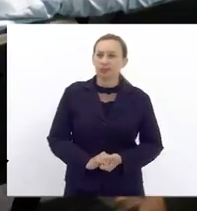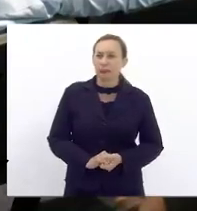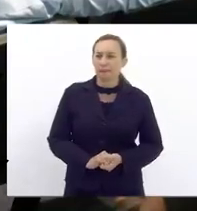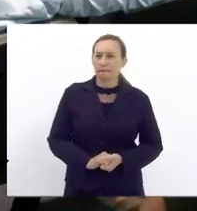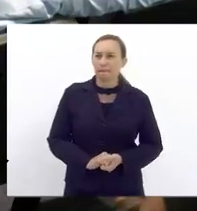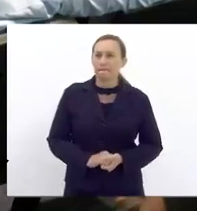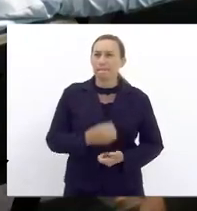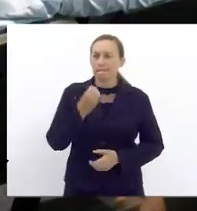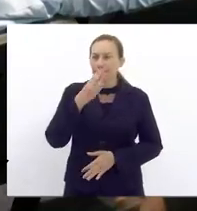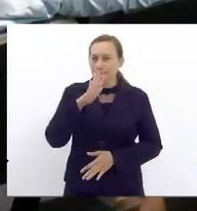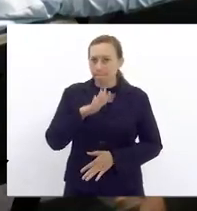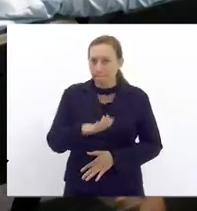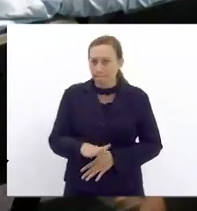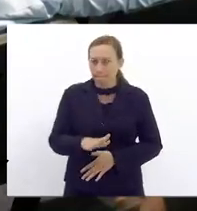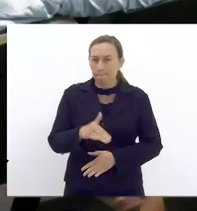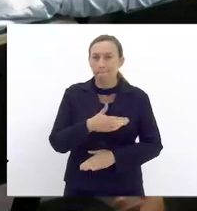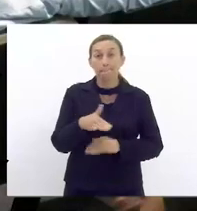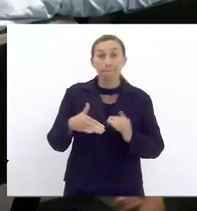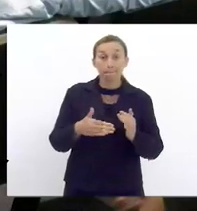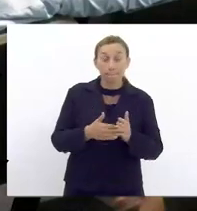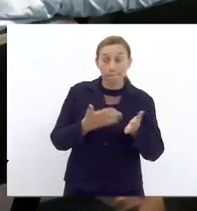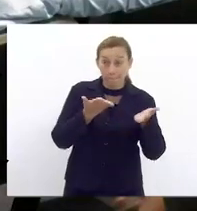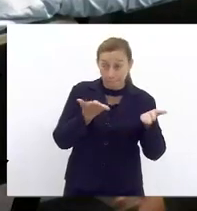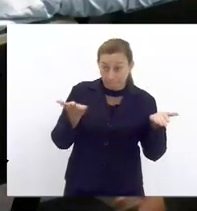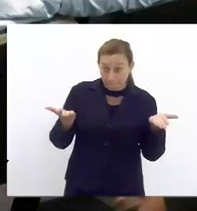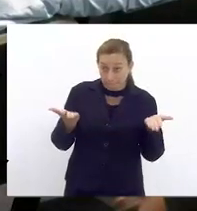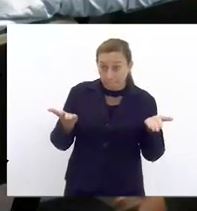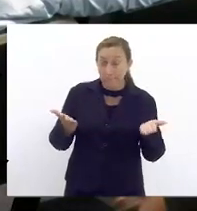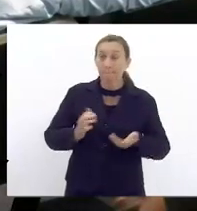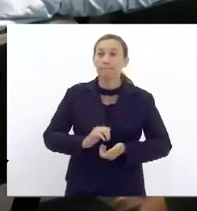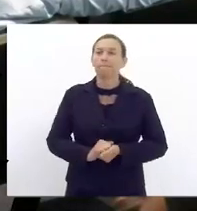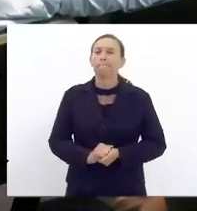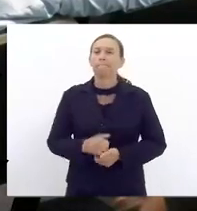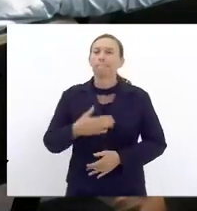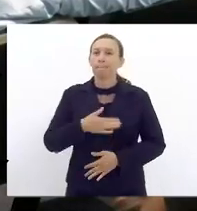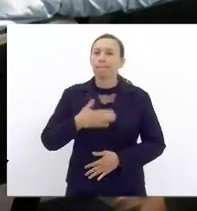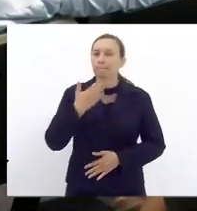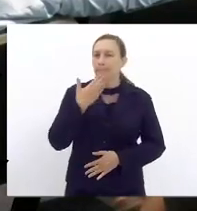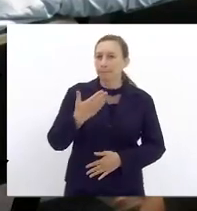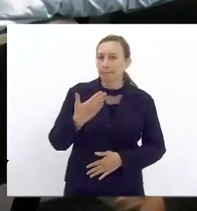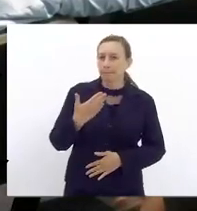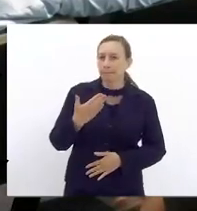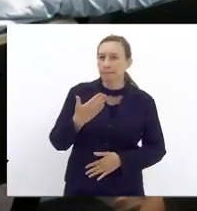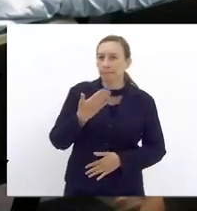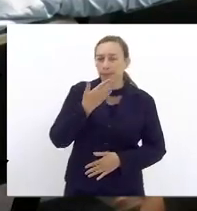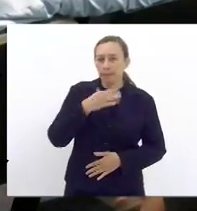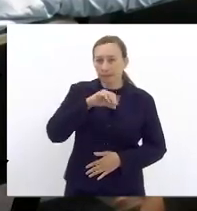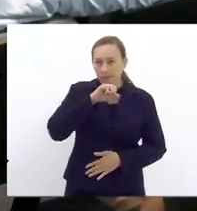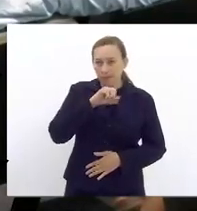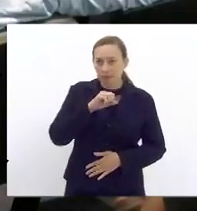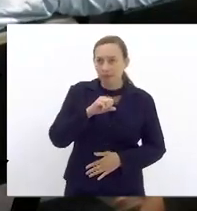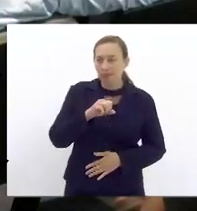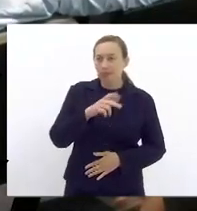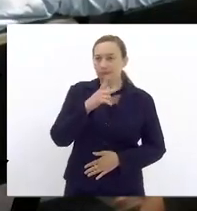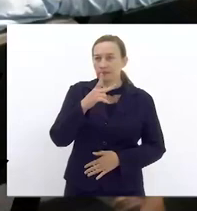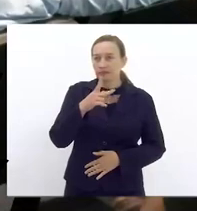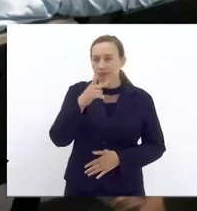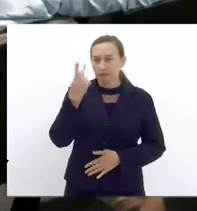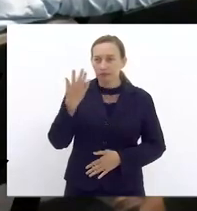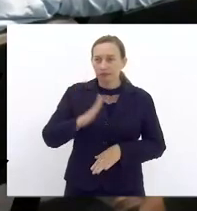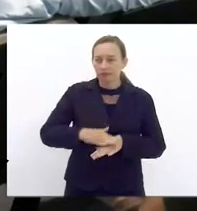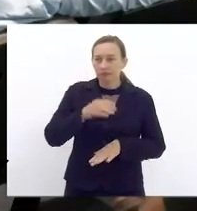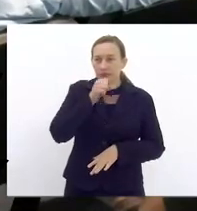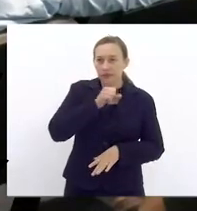Boa tarde a todas as pessoas presentes aqui hoje eu gostaria de pedir a benção as minhas mais velhas e minhas mais velhas e mais novos aqui